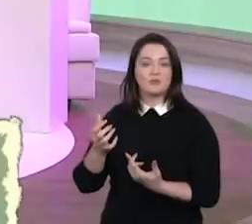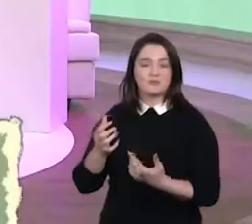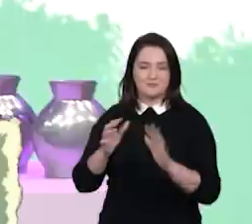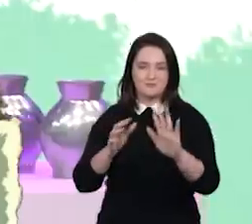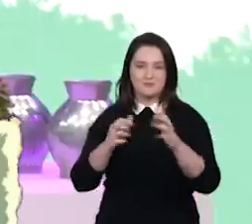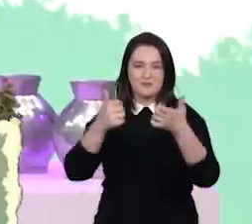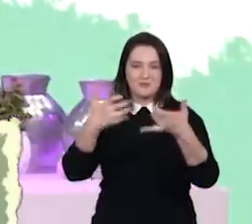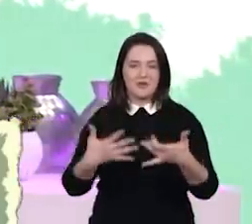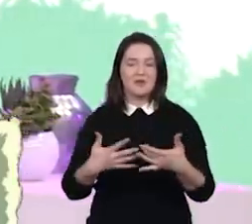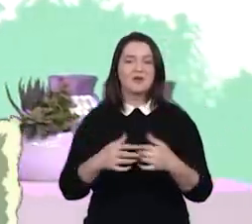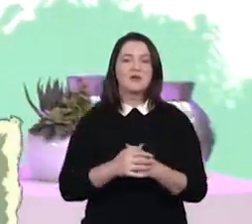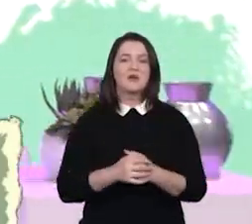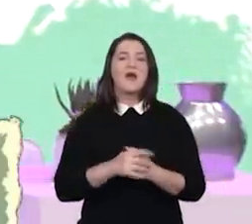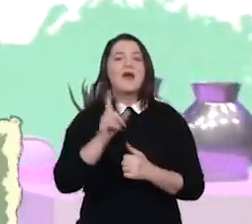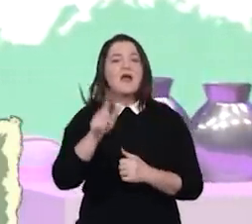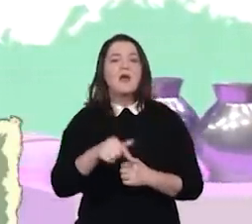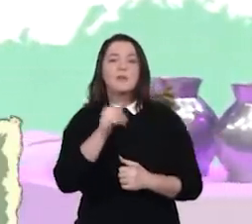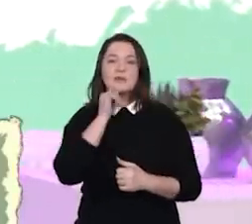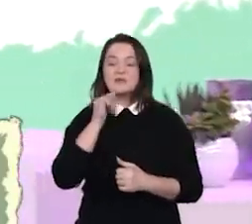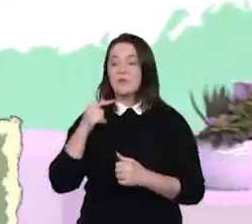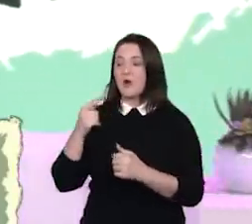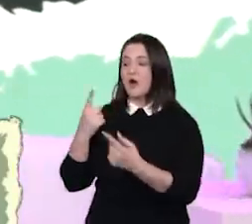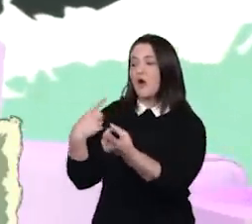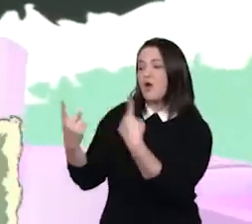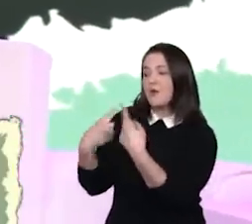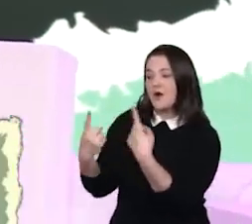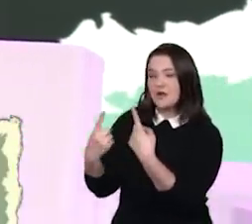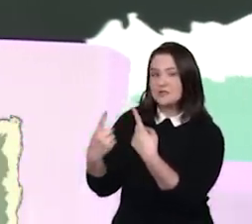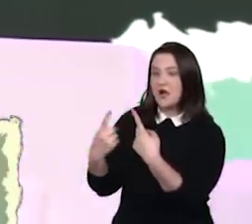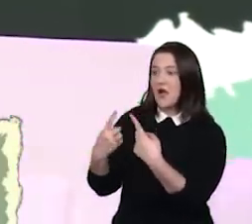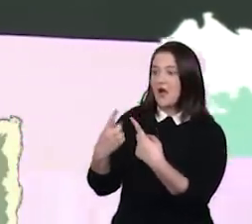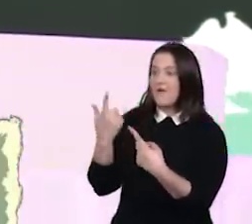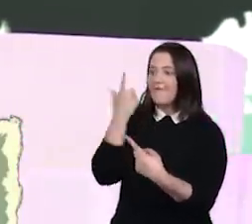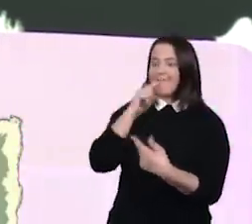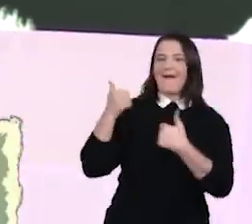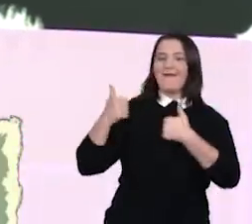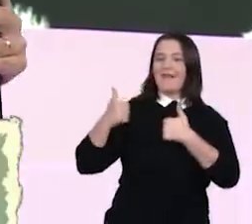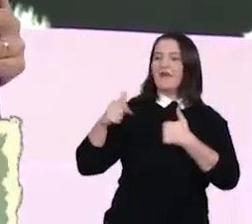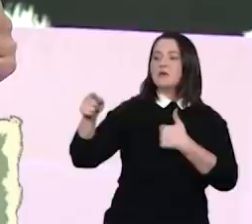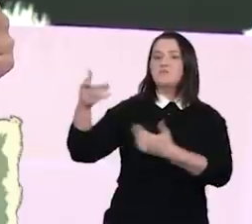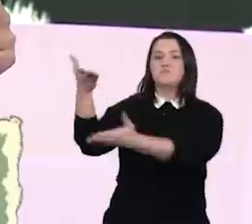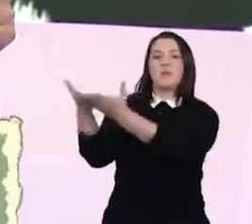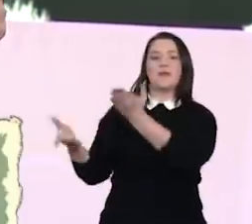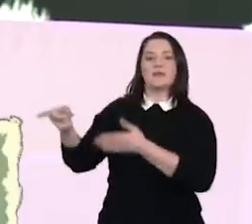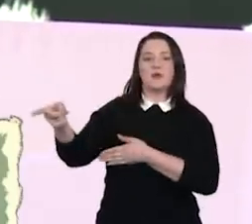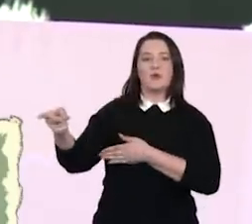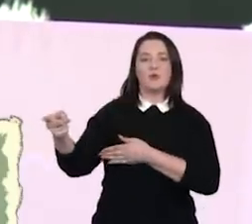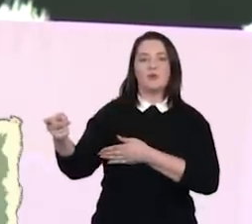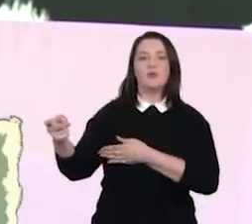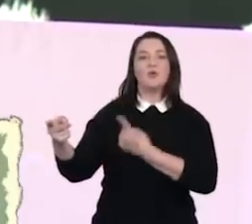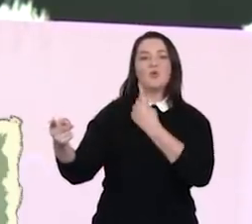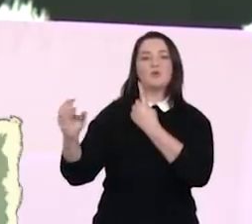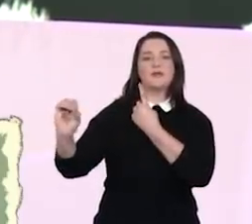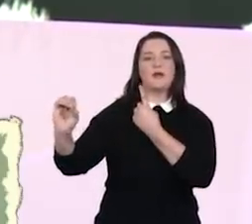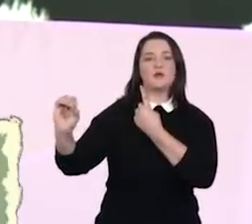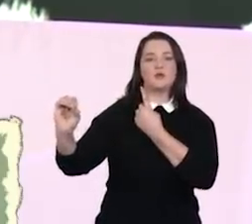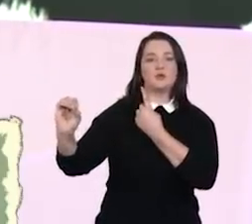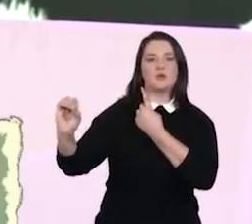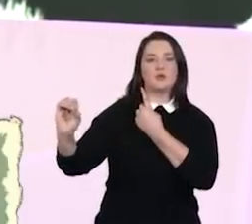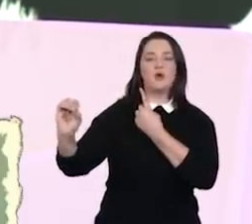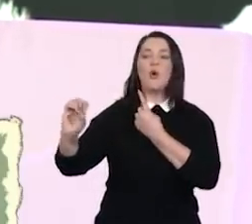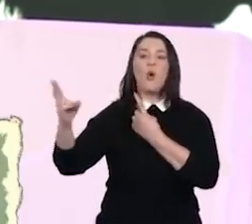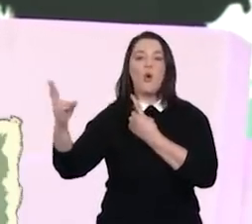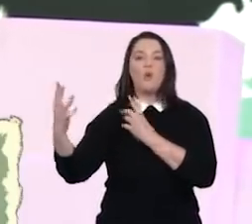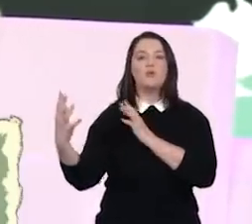nula? É aquela onde um ganha e outro perde. Sabe, um menos um dá zero. Resolução nula. E aí eu já te faço